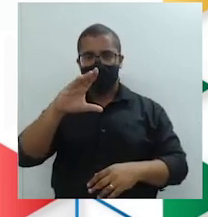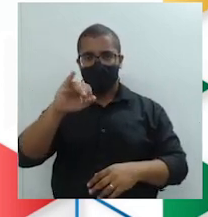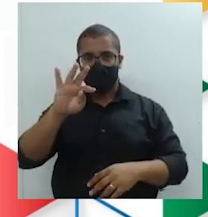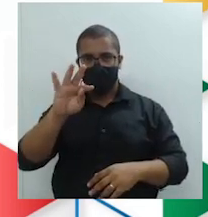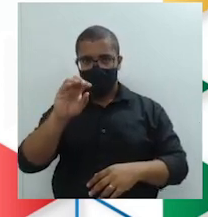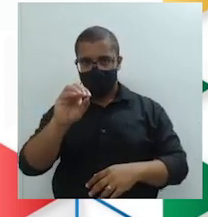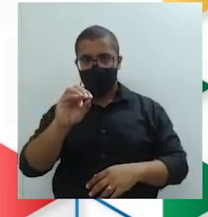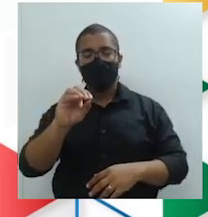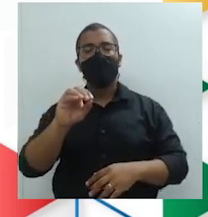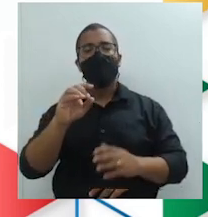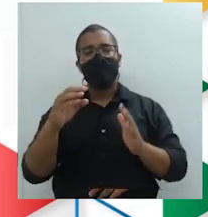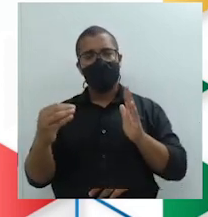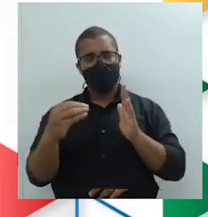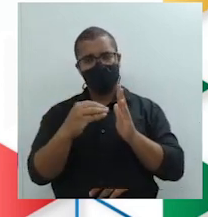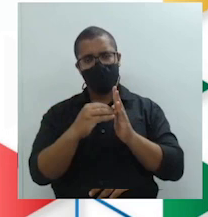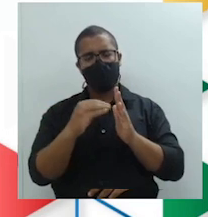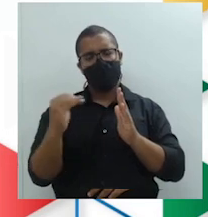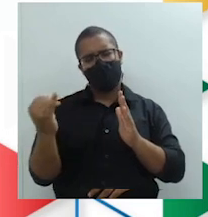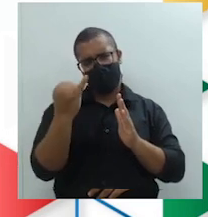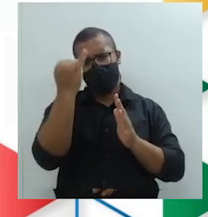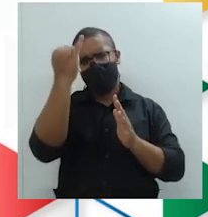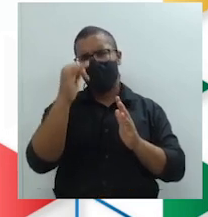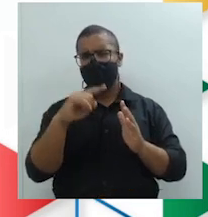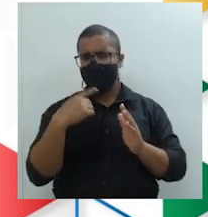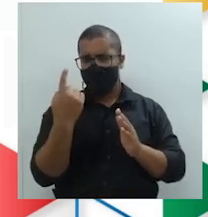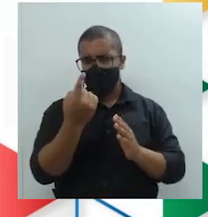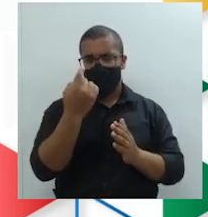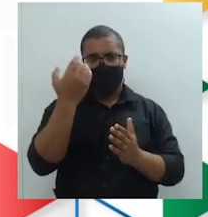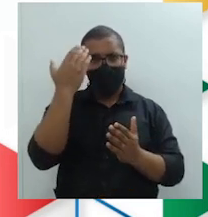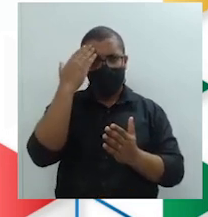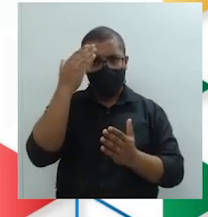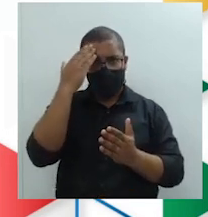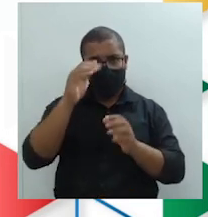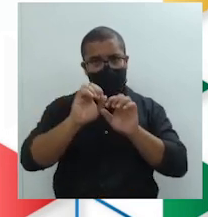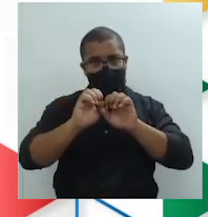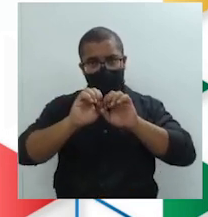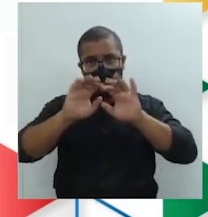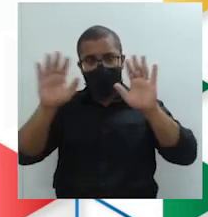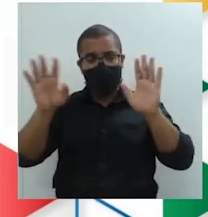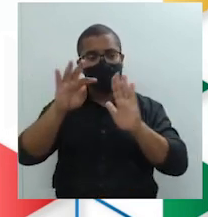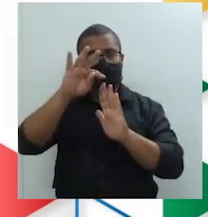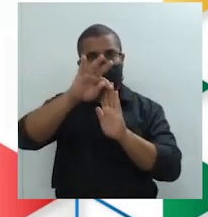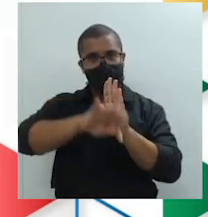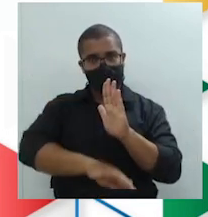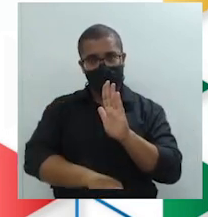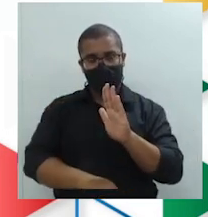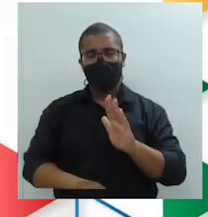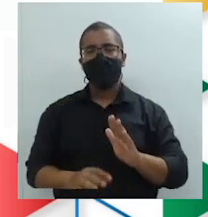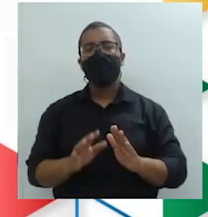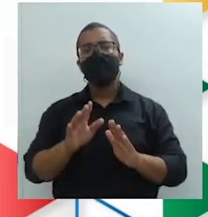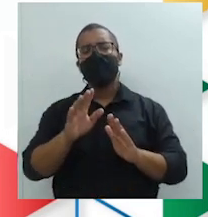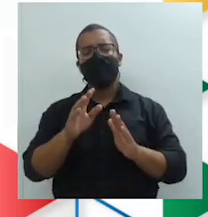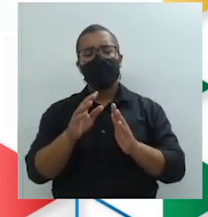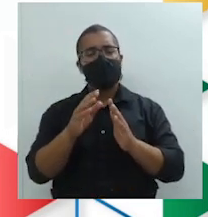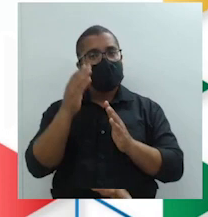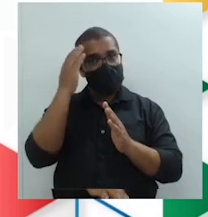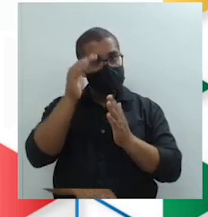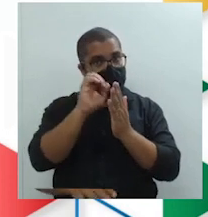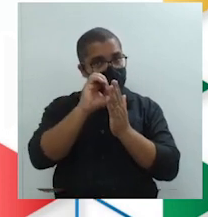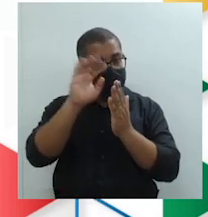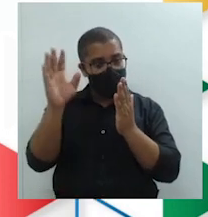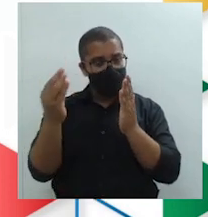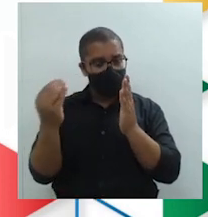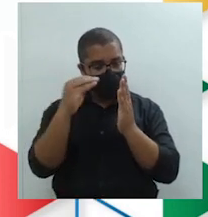são fundamentais para a boa e correta interpretação e compreensão do texto. Entender